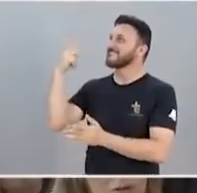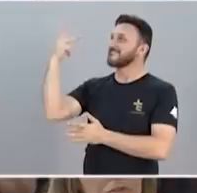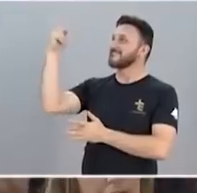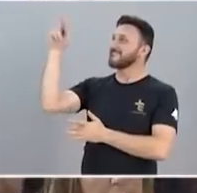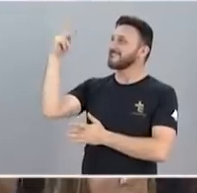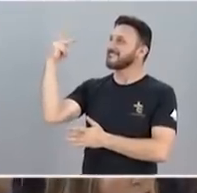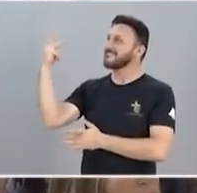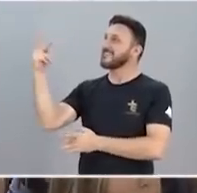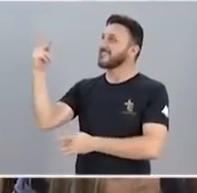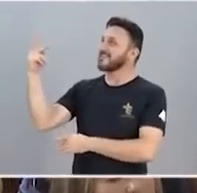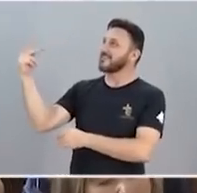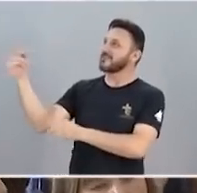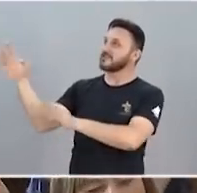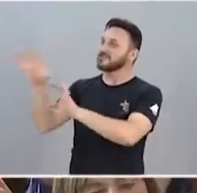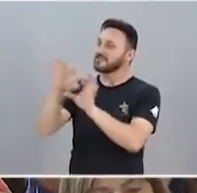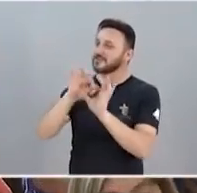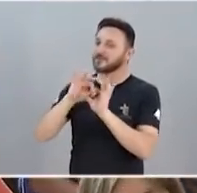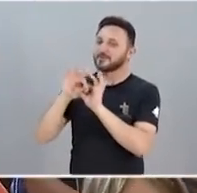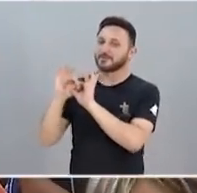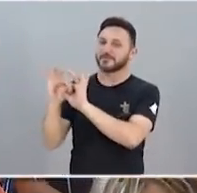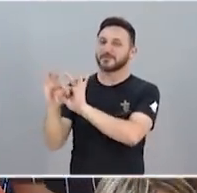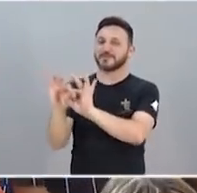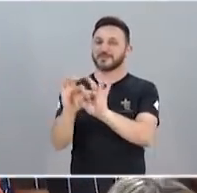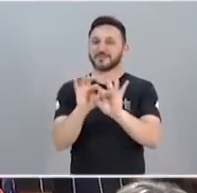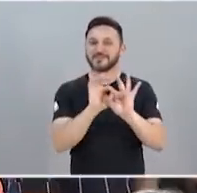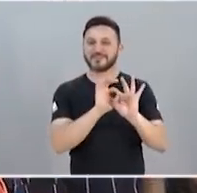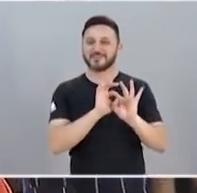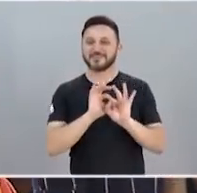vos louvamos pela vossa